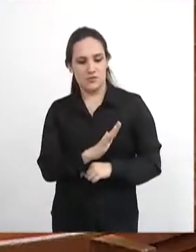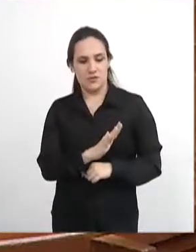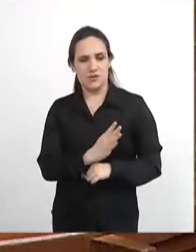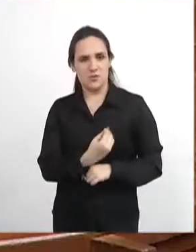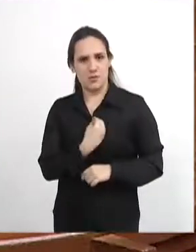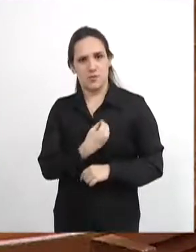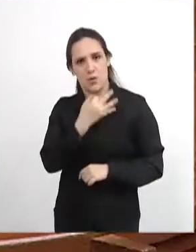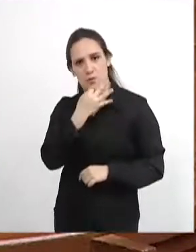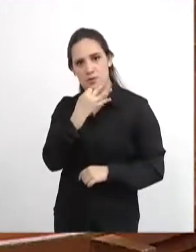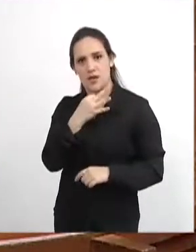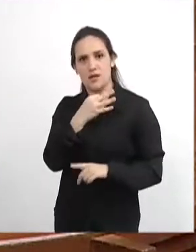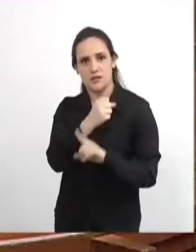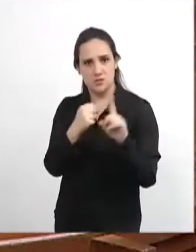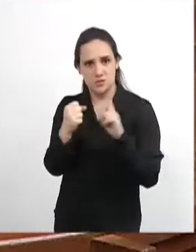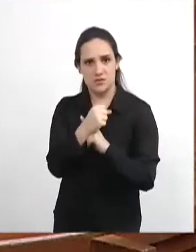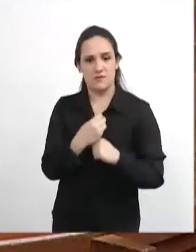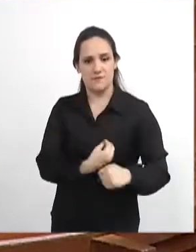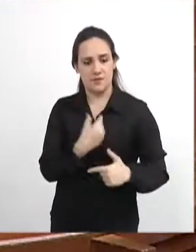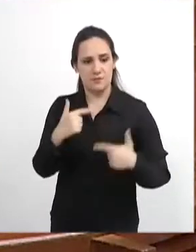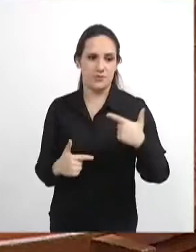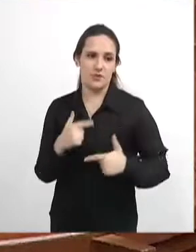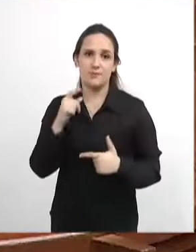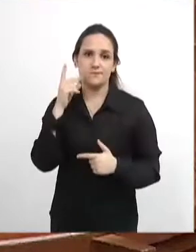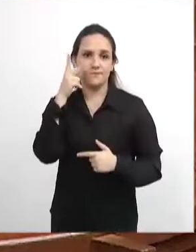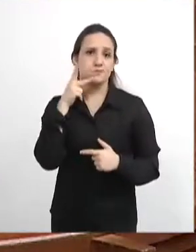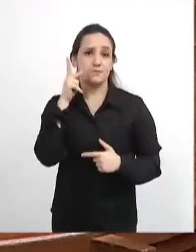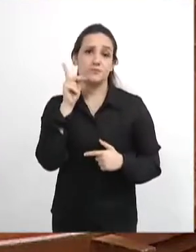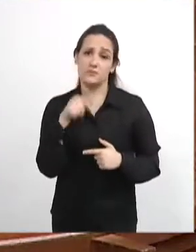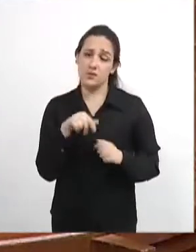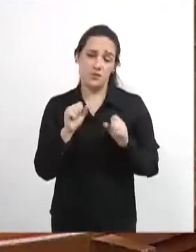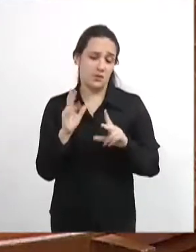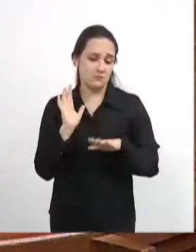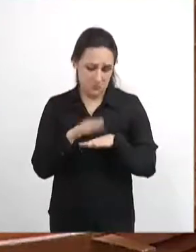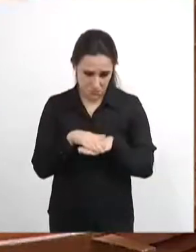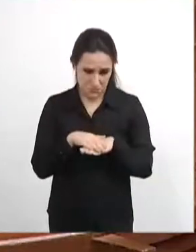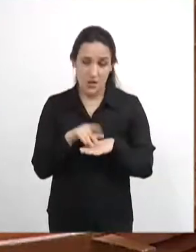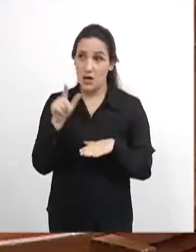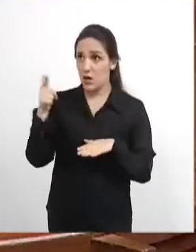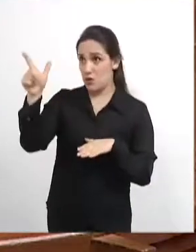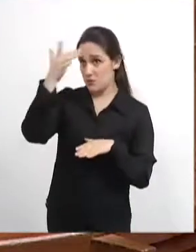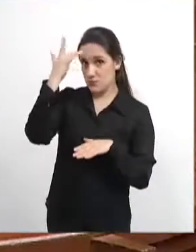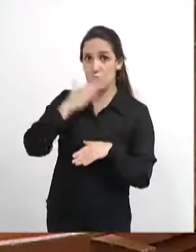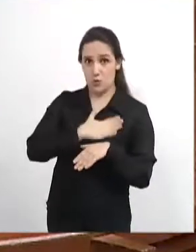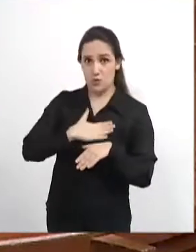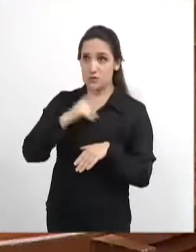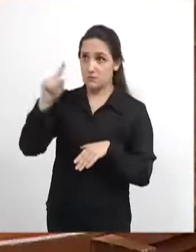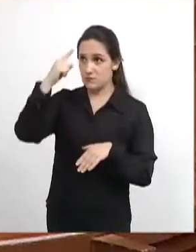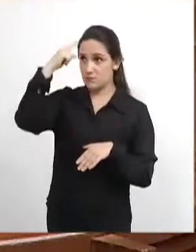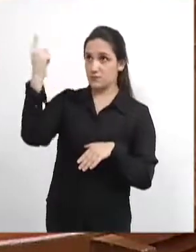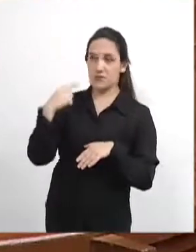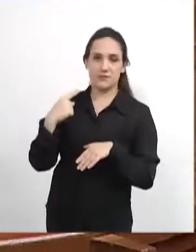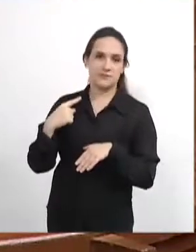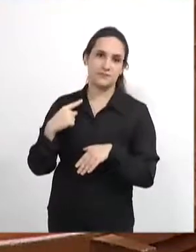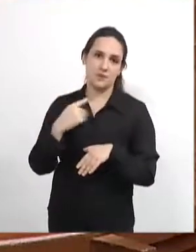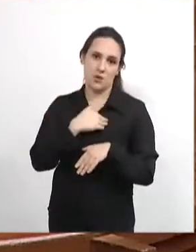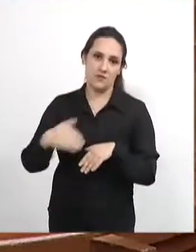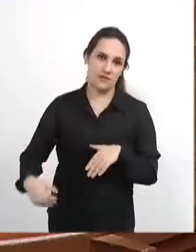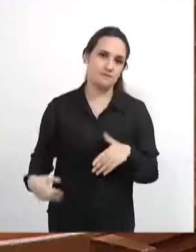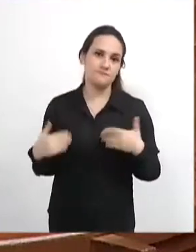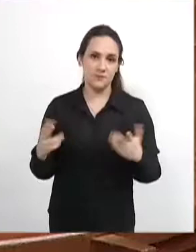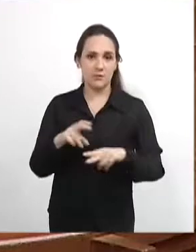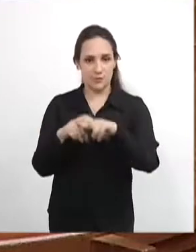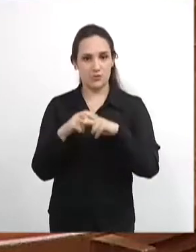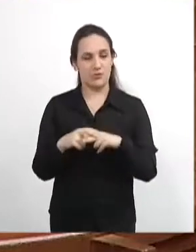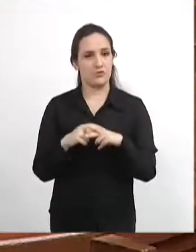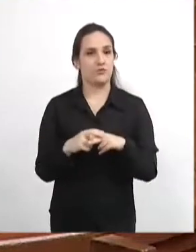sua comunidade, certamente serão governados por aqueles que gostam. Então, não existe outra forma